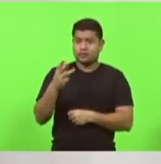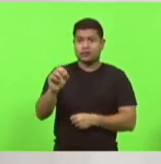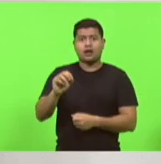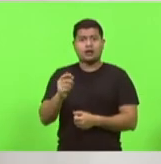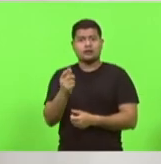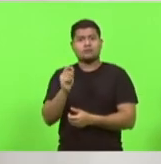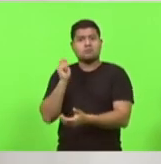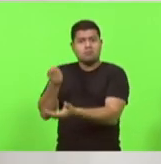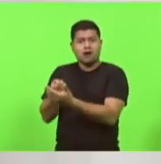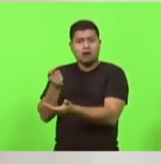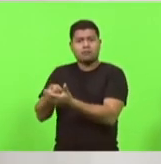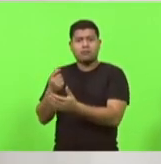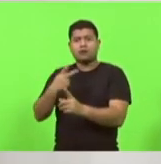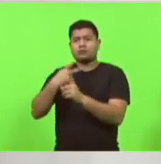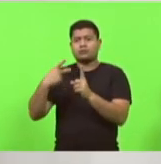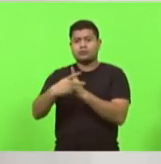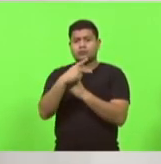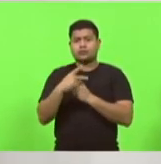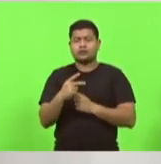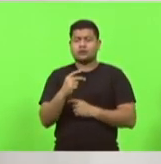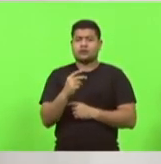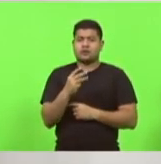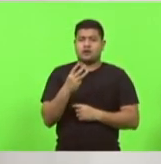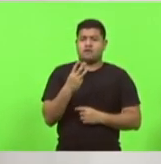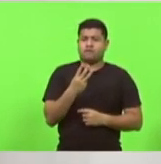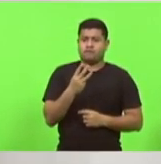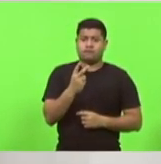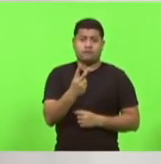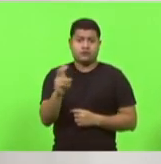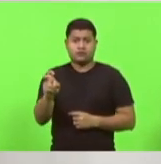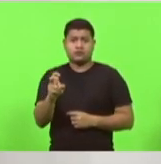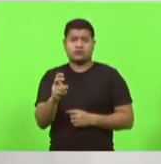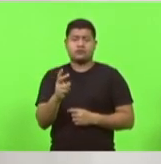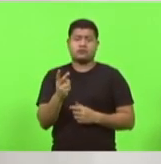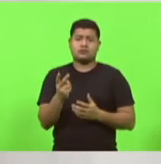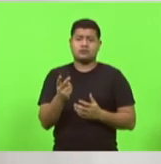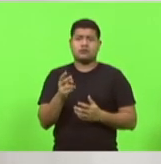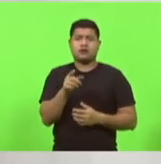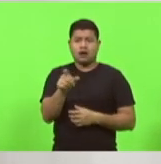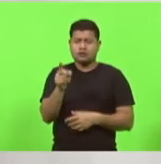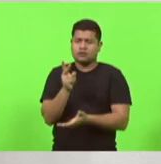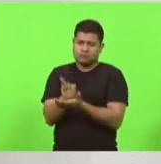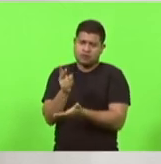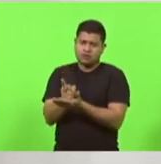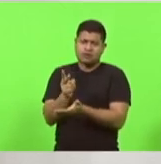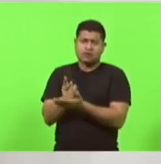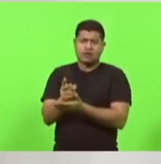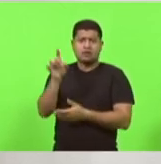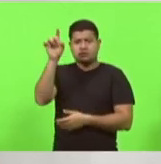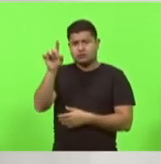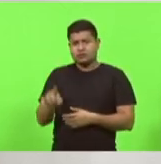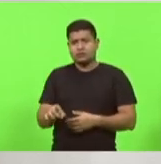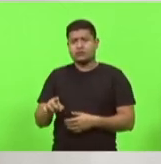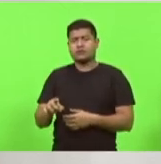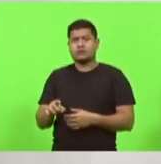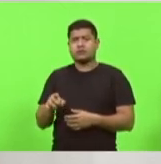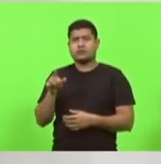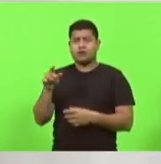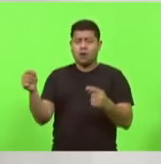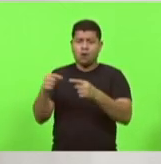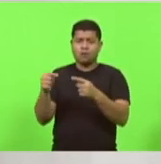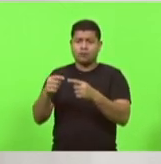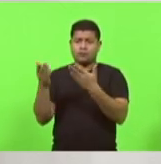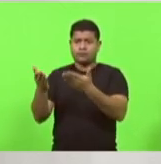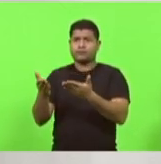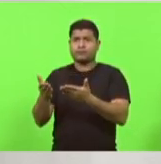35 anos, ou 25 já. Não, então você, vamos preservar o direito pelo que você contribuiu e